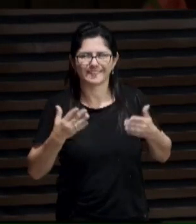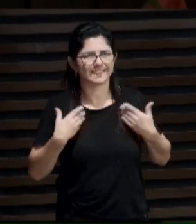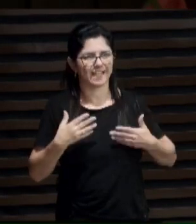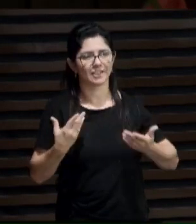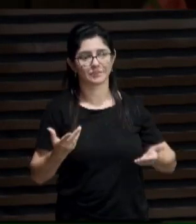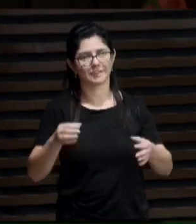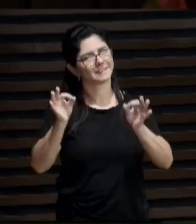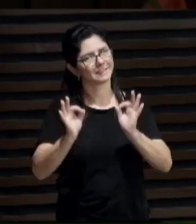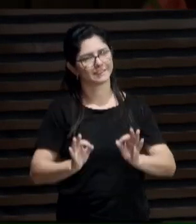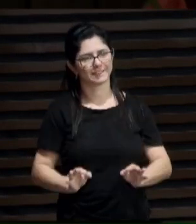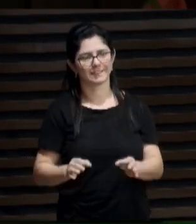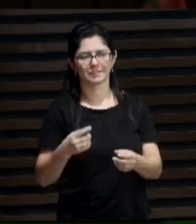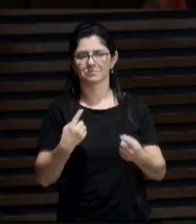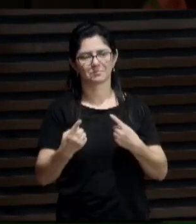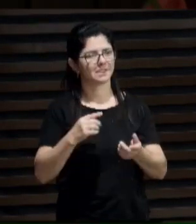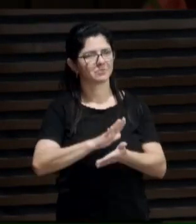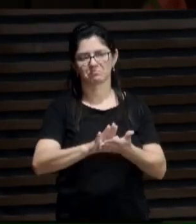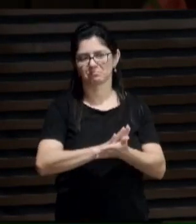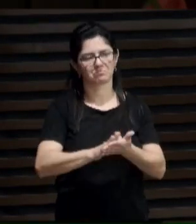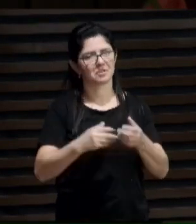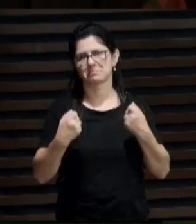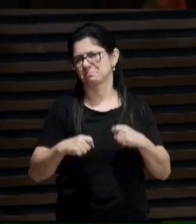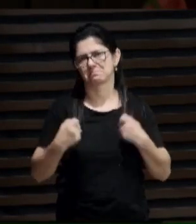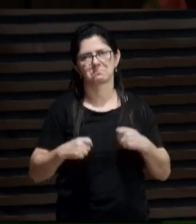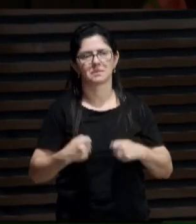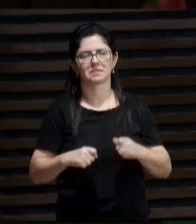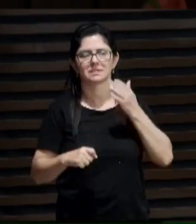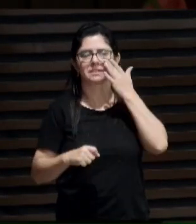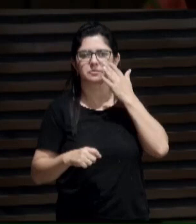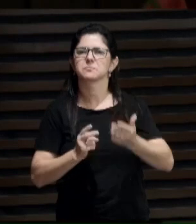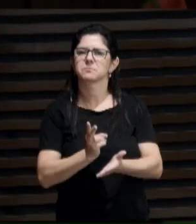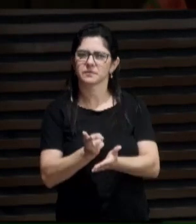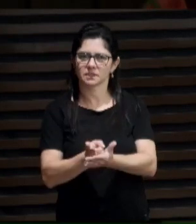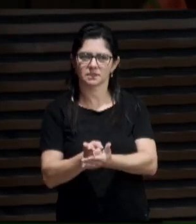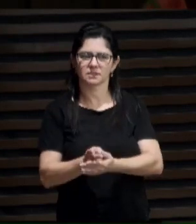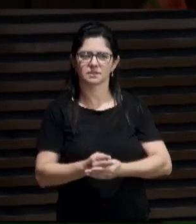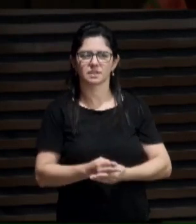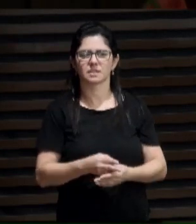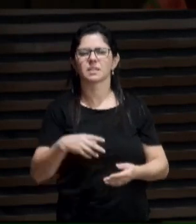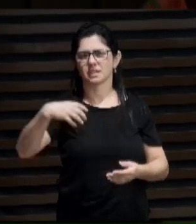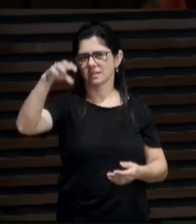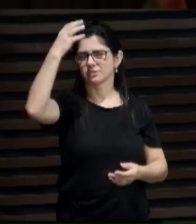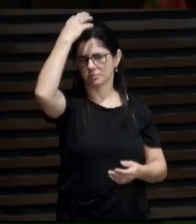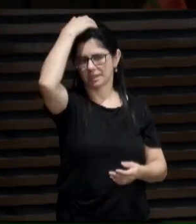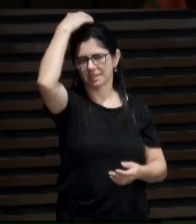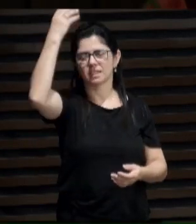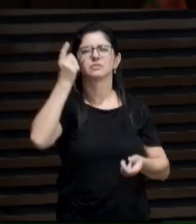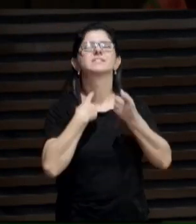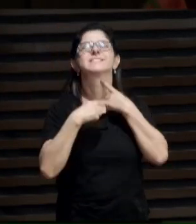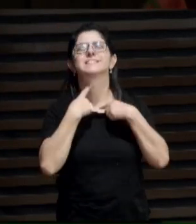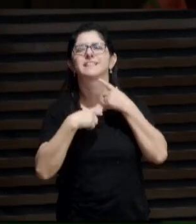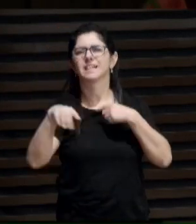de nada precisava. Mesmo assim, em seu soberano desígnio, Deus